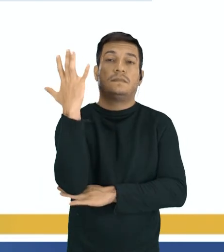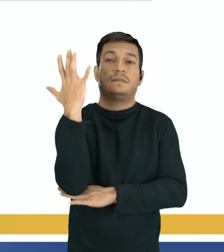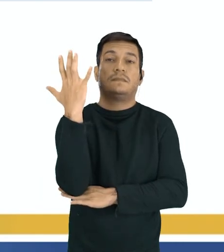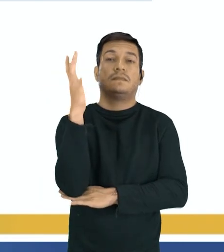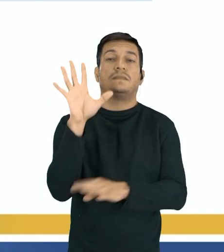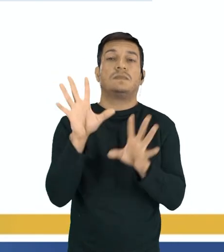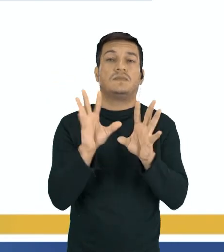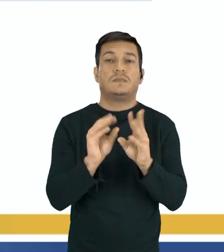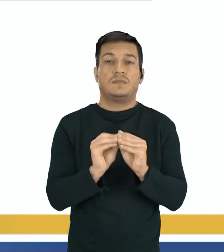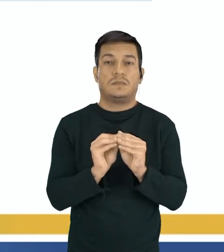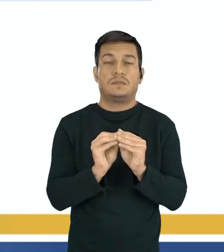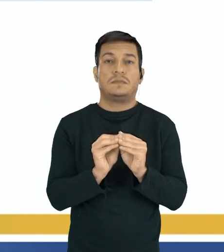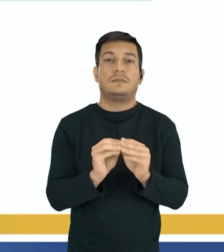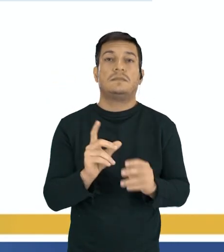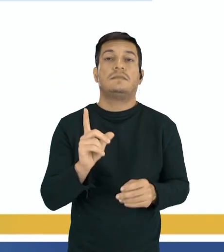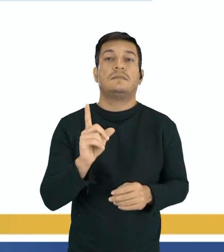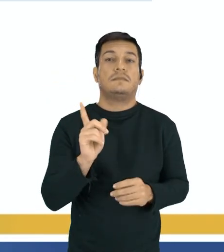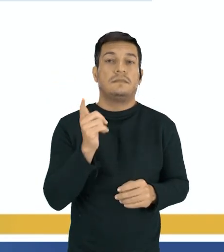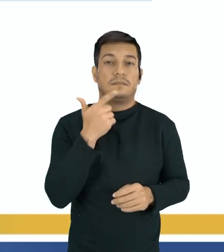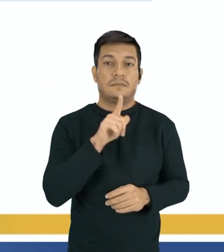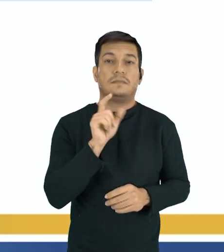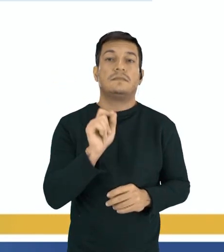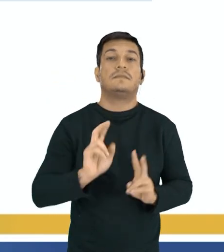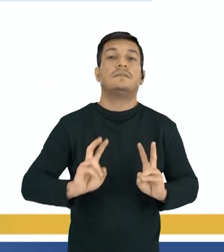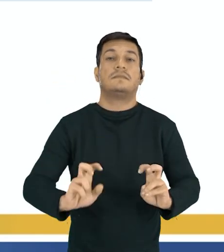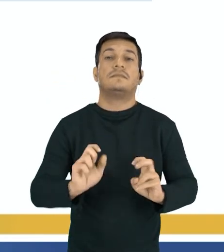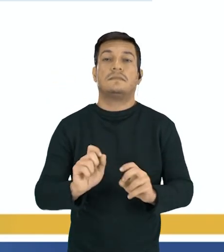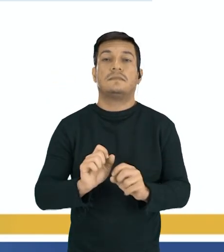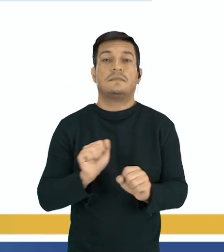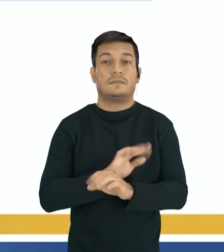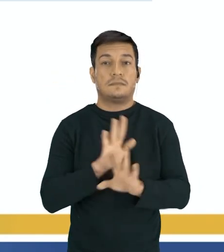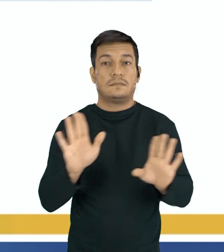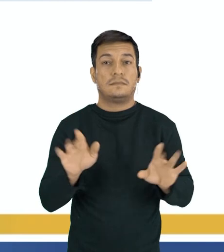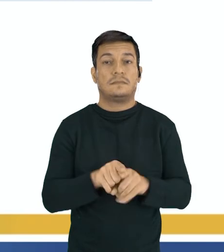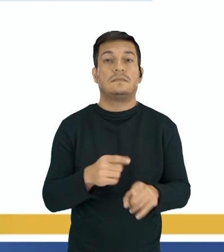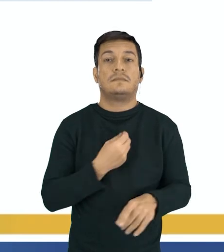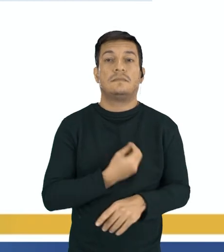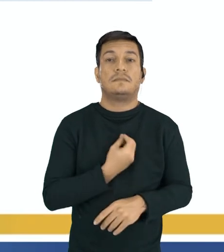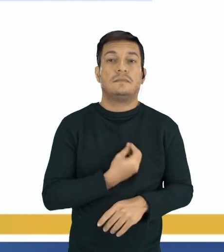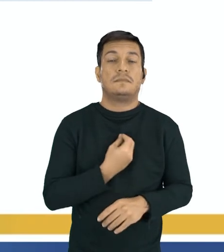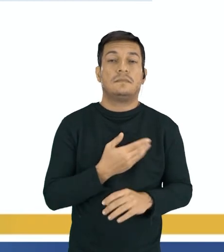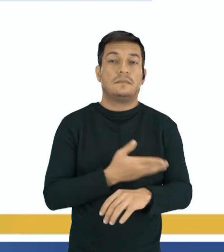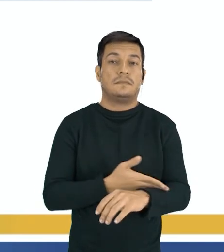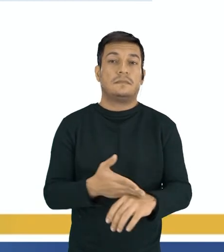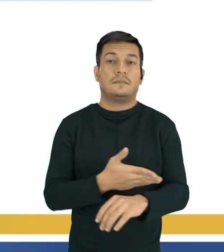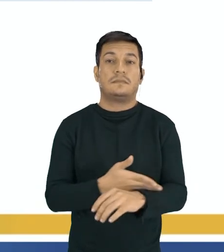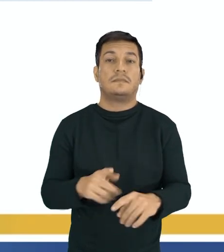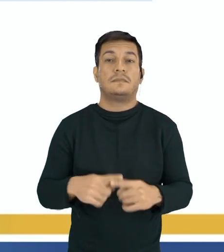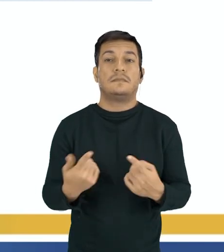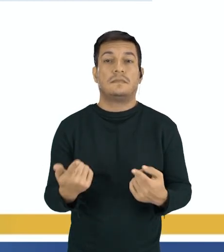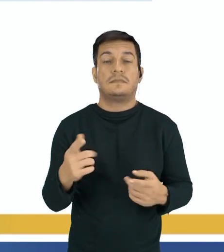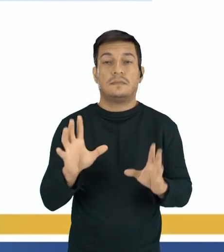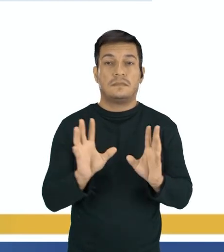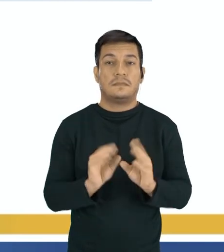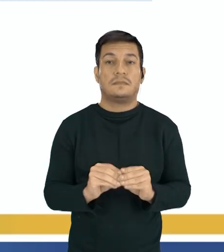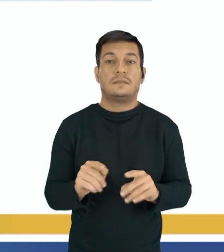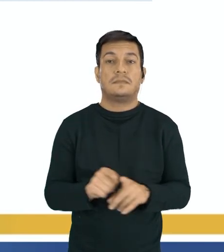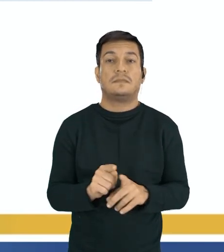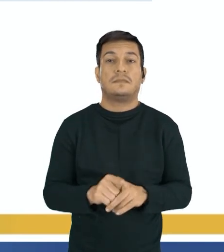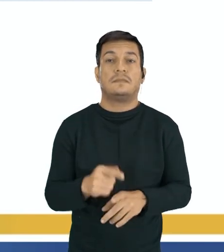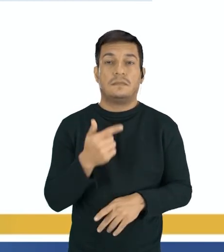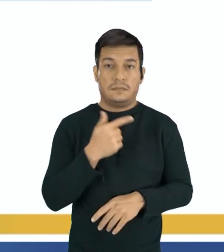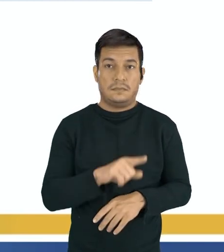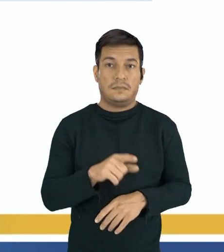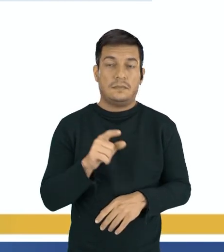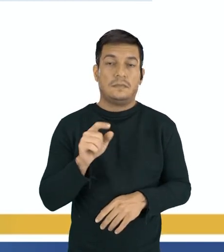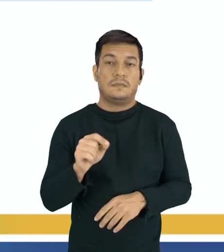árvore mais escuro, onde a gente consegue observar com mais clareza a presença da mariposa branca, mas a mariposa escura, ela